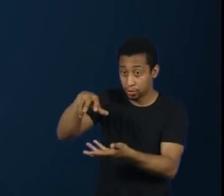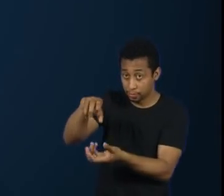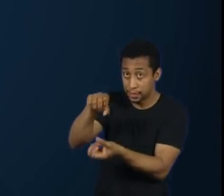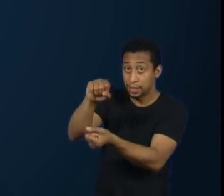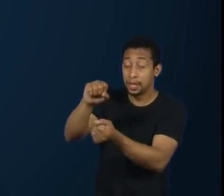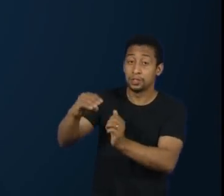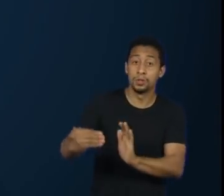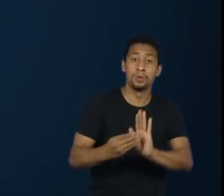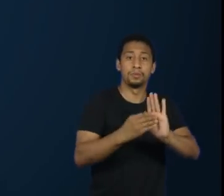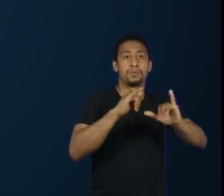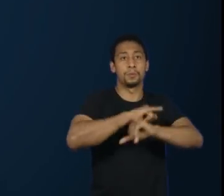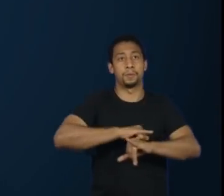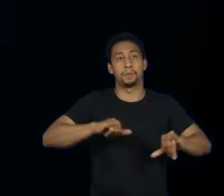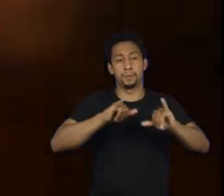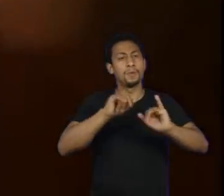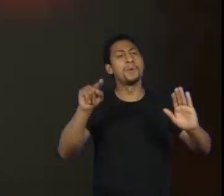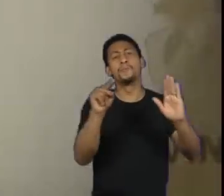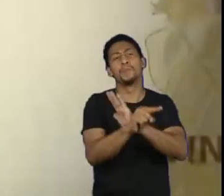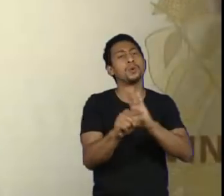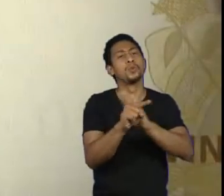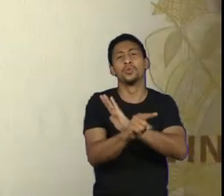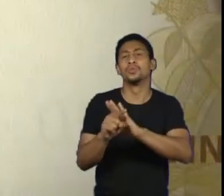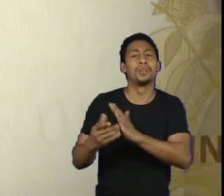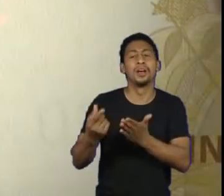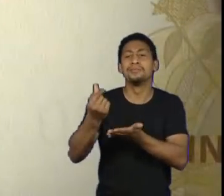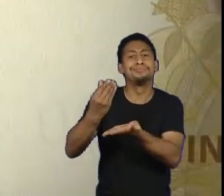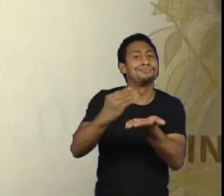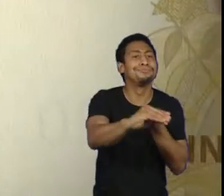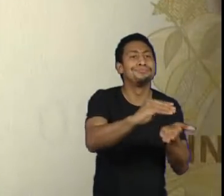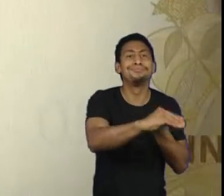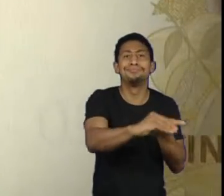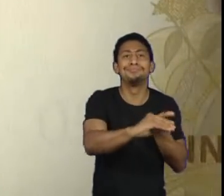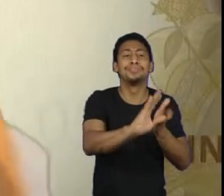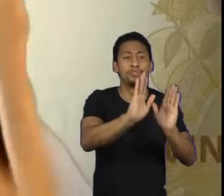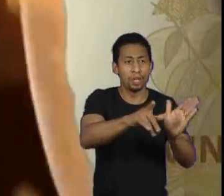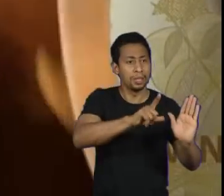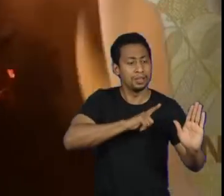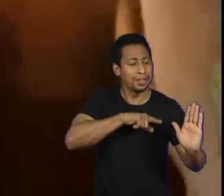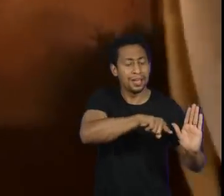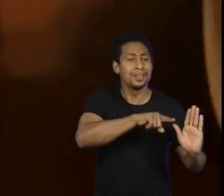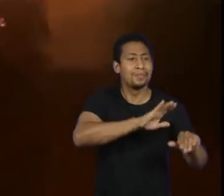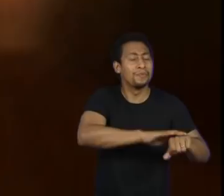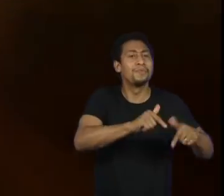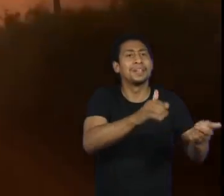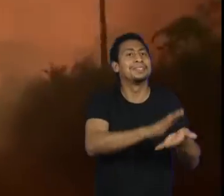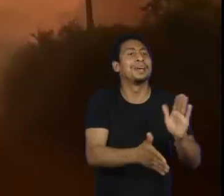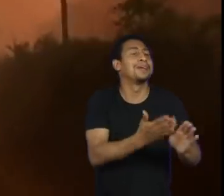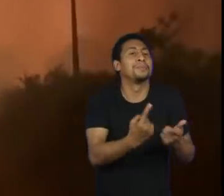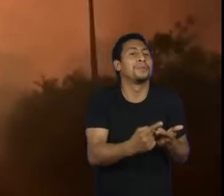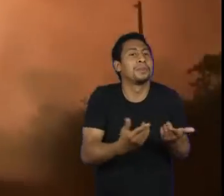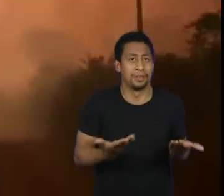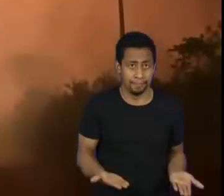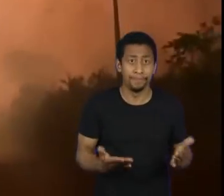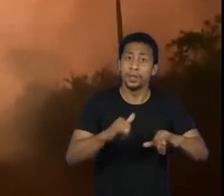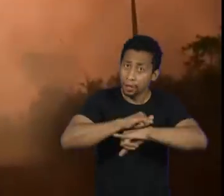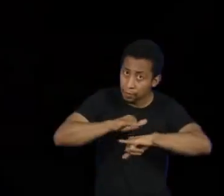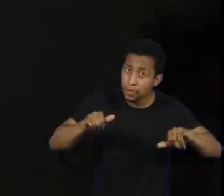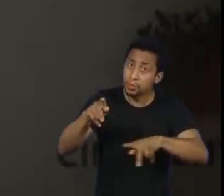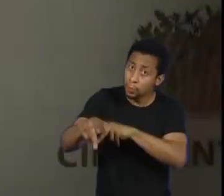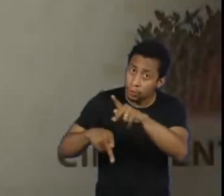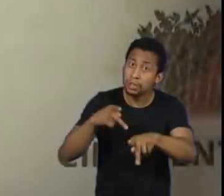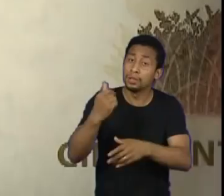lança a campanha para questionar os subsídios recebidos pelo setor. O movimento alerta a população que